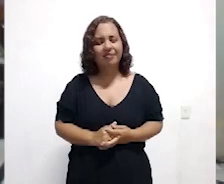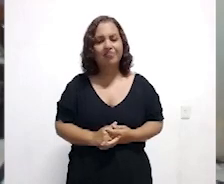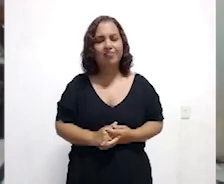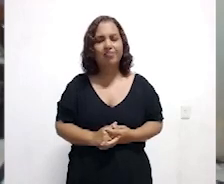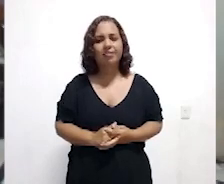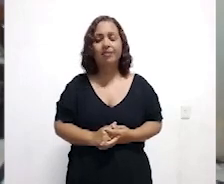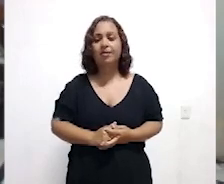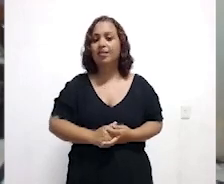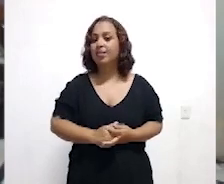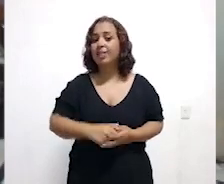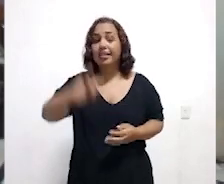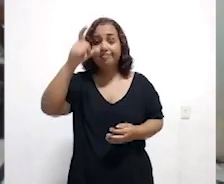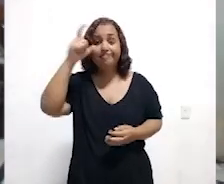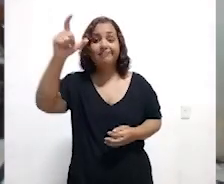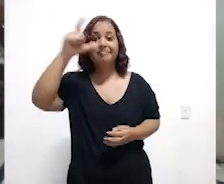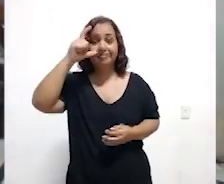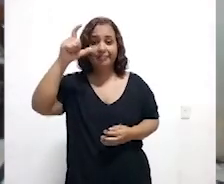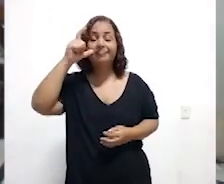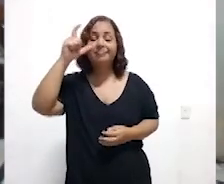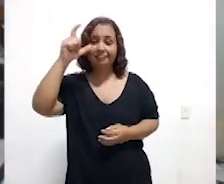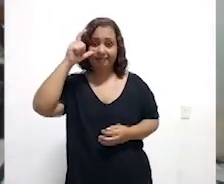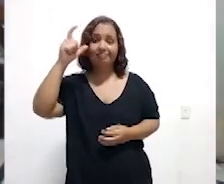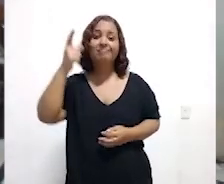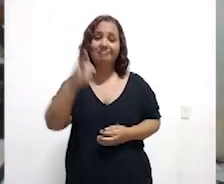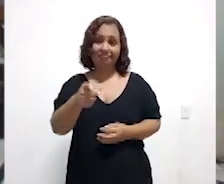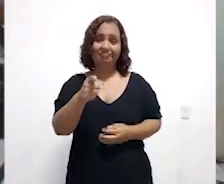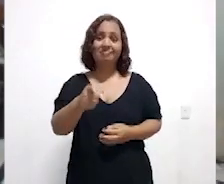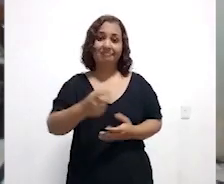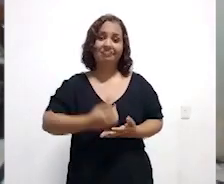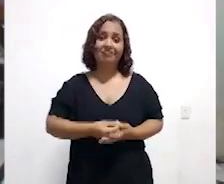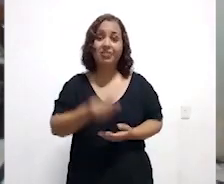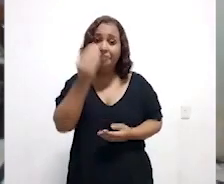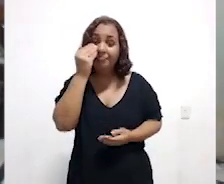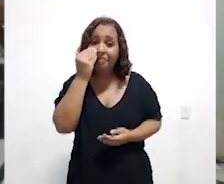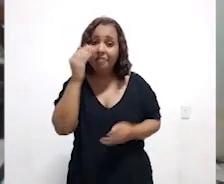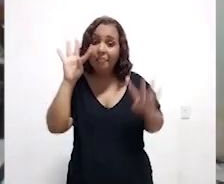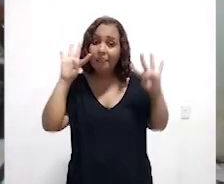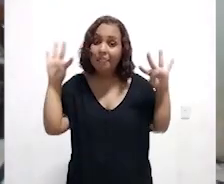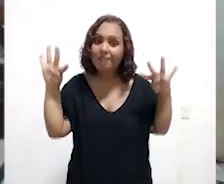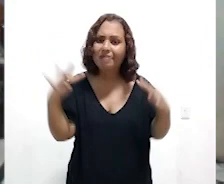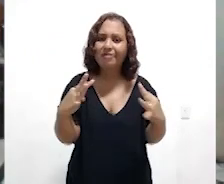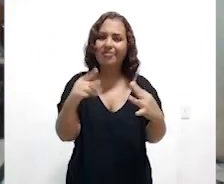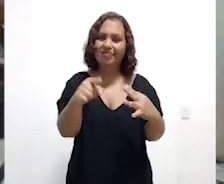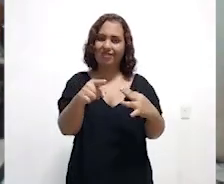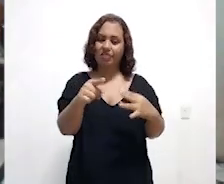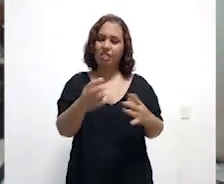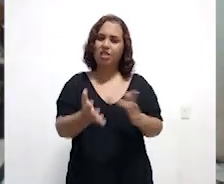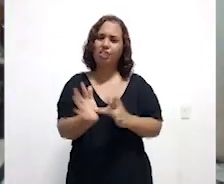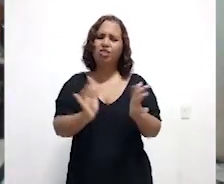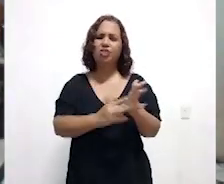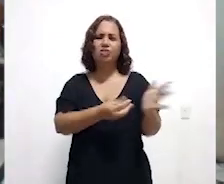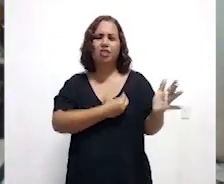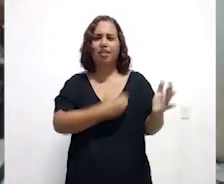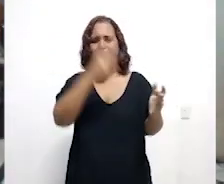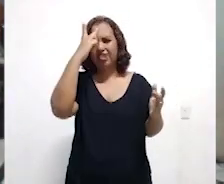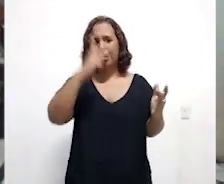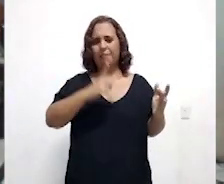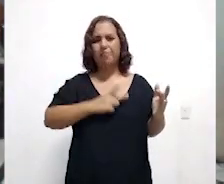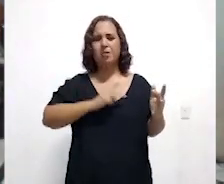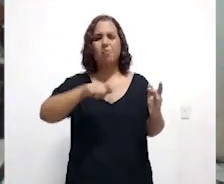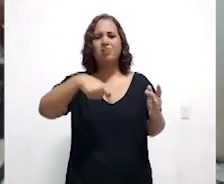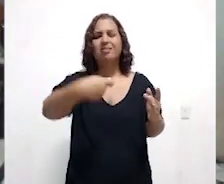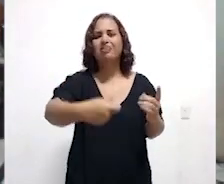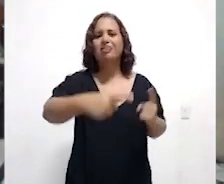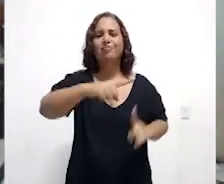Muito mais interesse. Porque Jesus ele deu a vida dele. Ele se